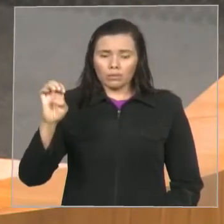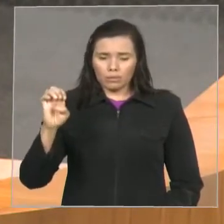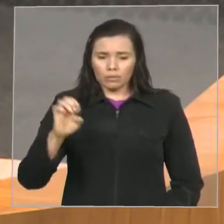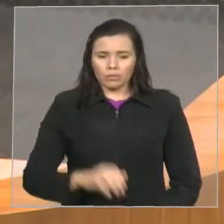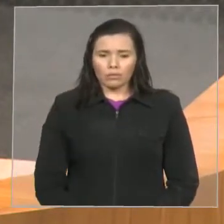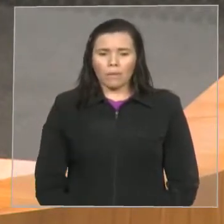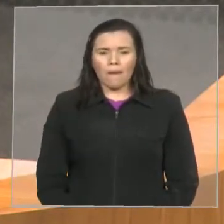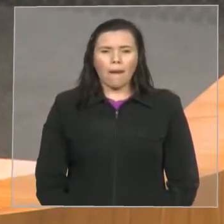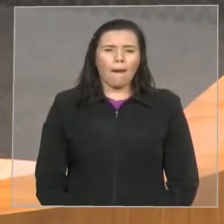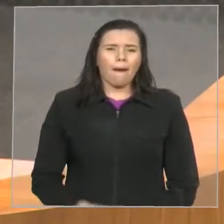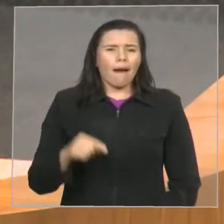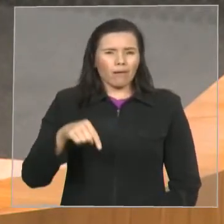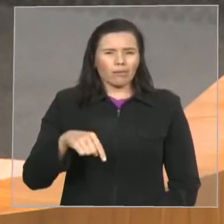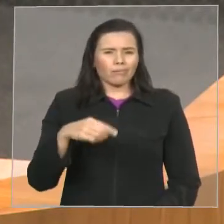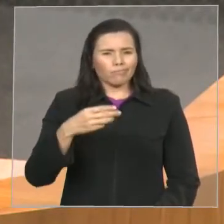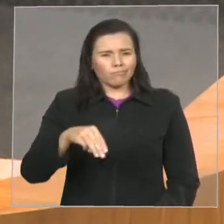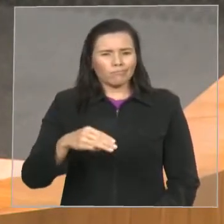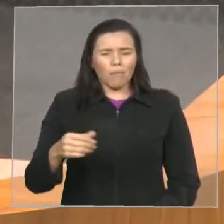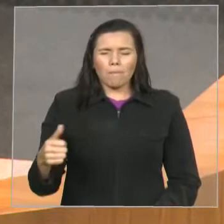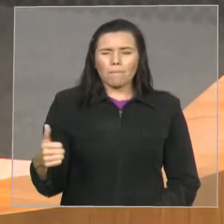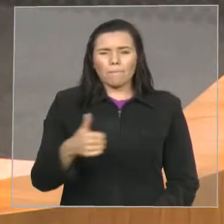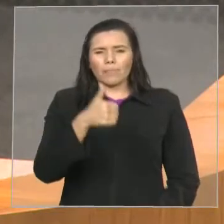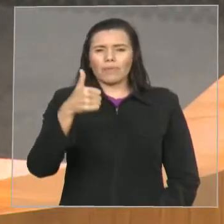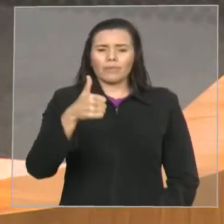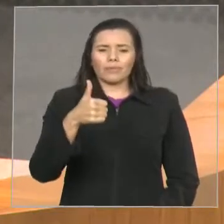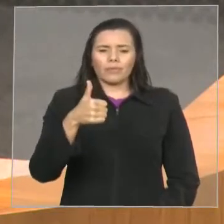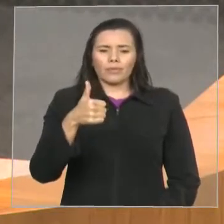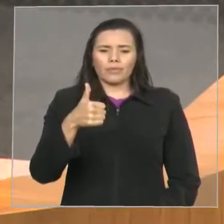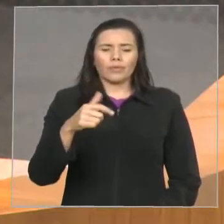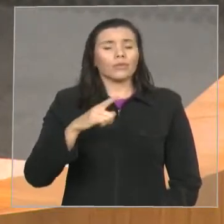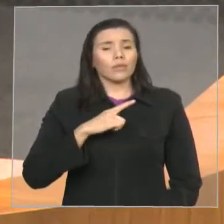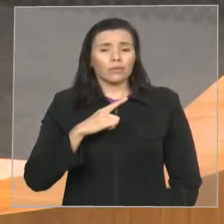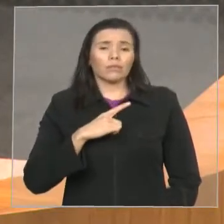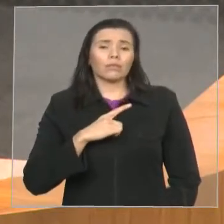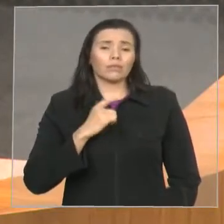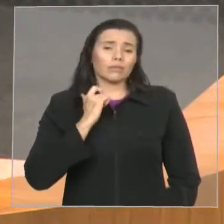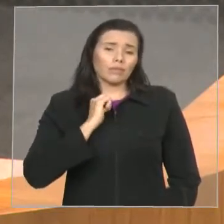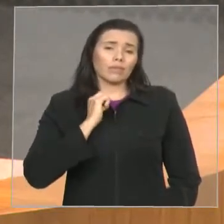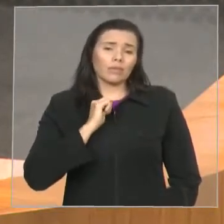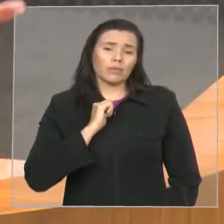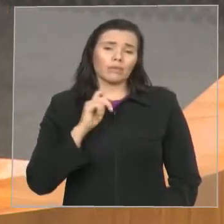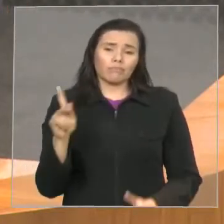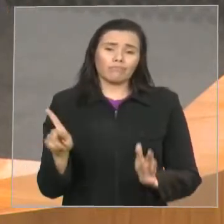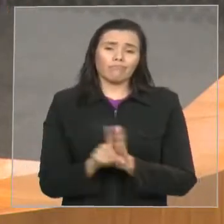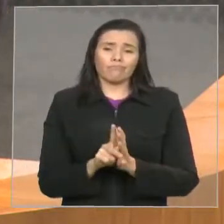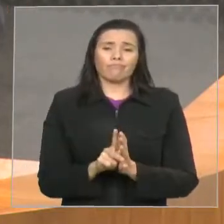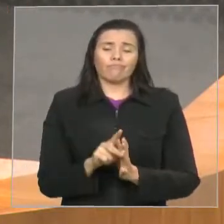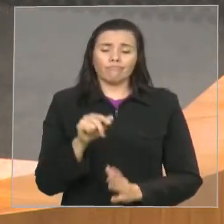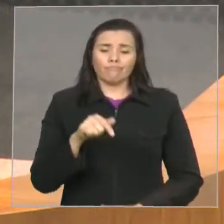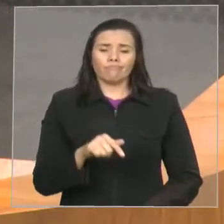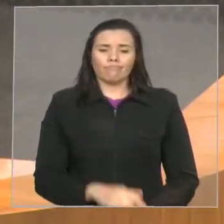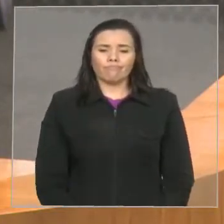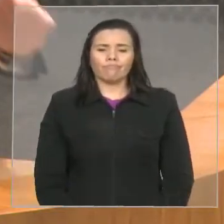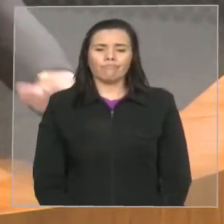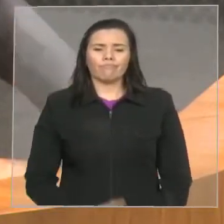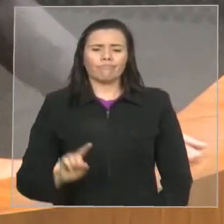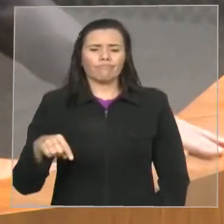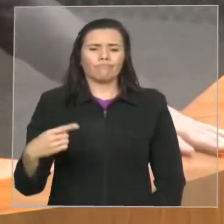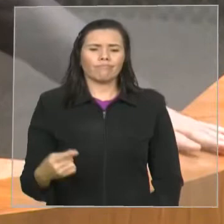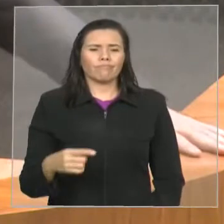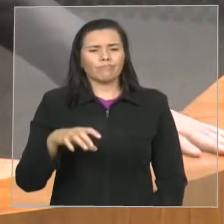de carreira em todo o estado. Em 97 e 98 veio aquela leva de